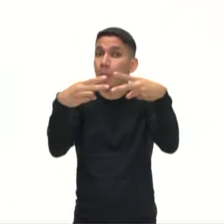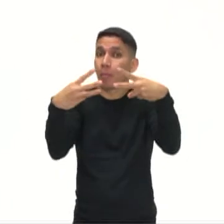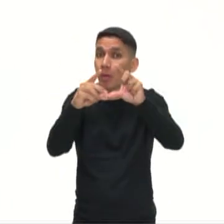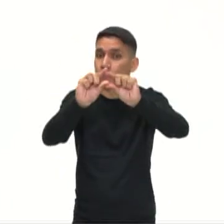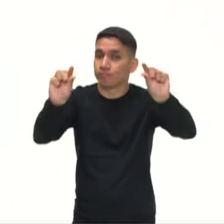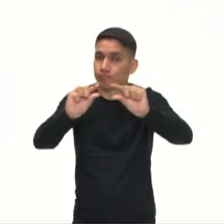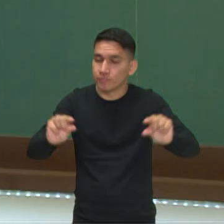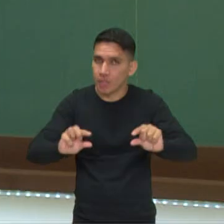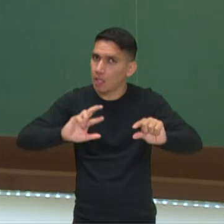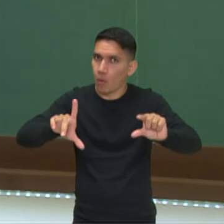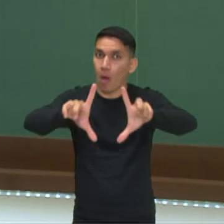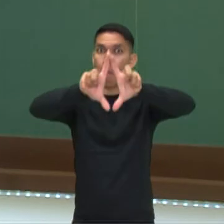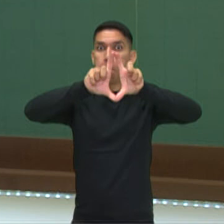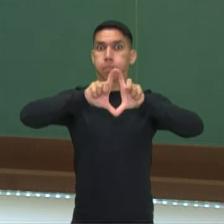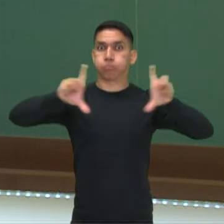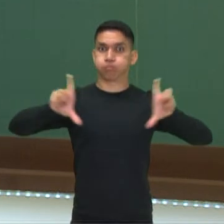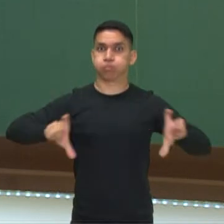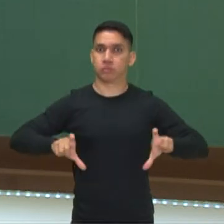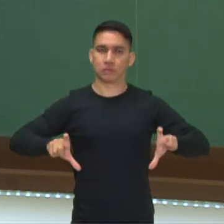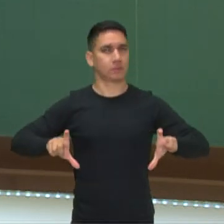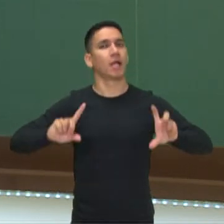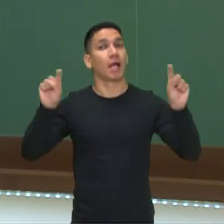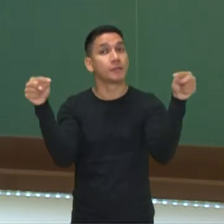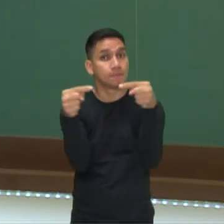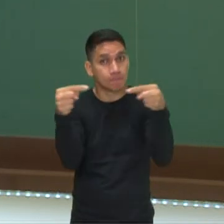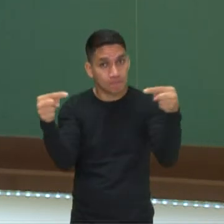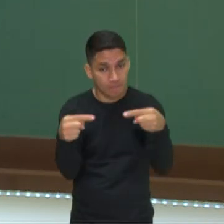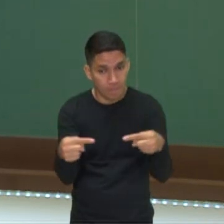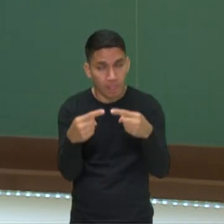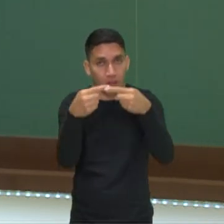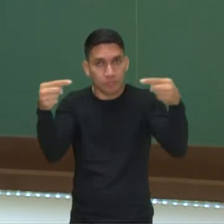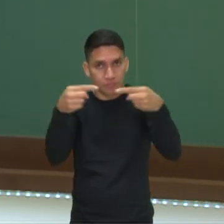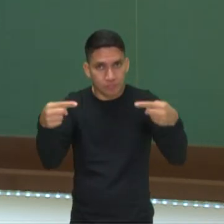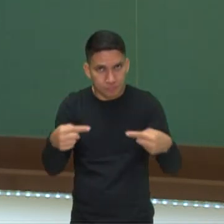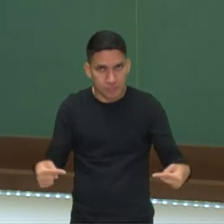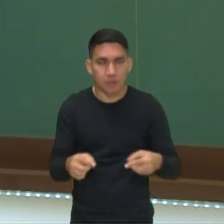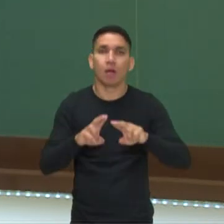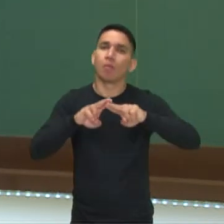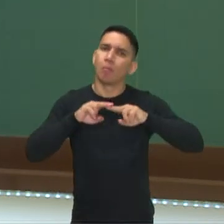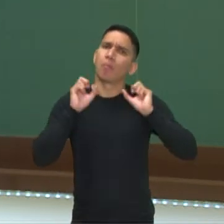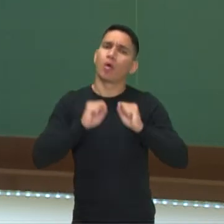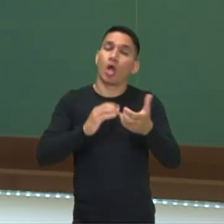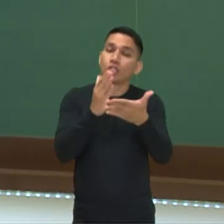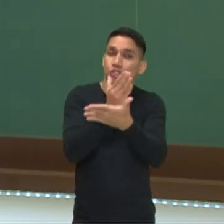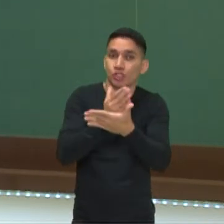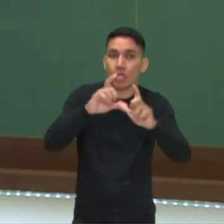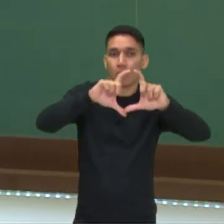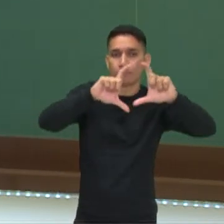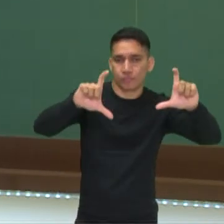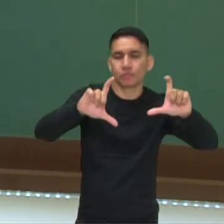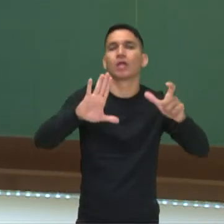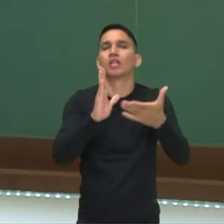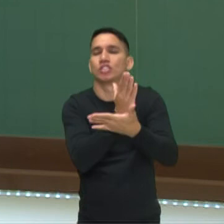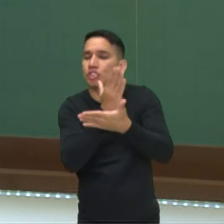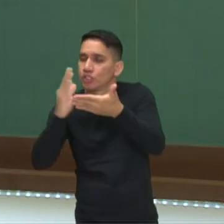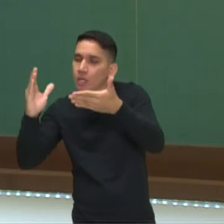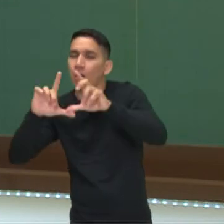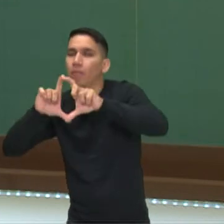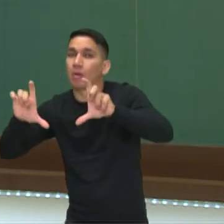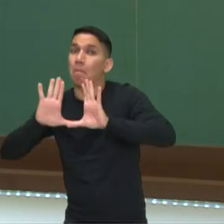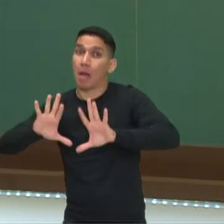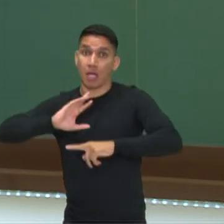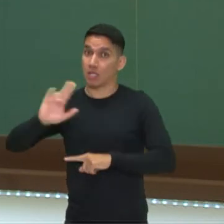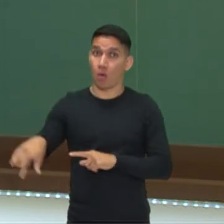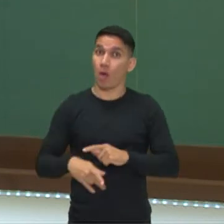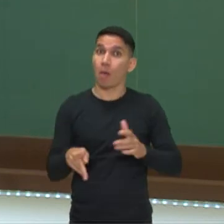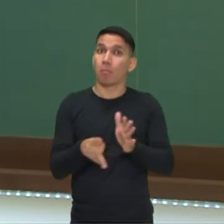eu comentei. Você vai escrever estruturado lá em versos, pode dividir em estrofes também, mas não é em forma